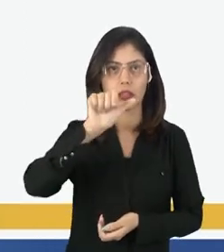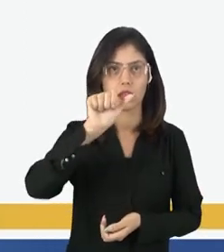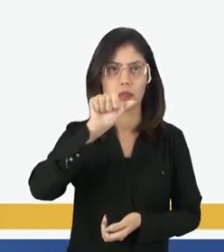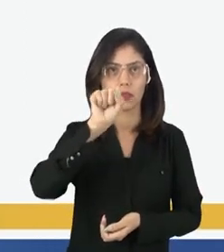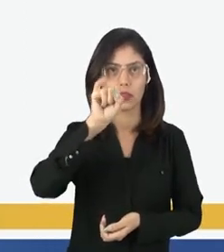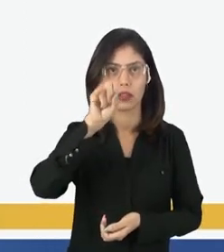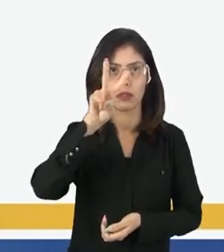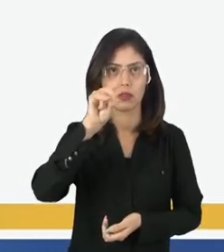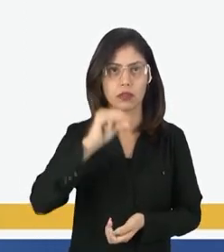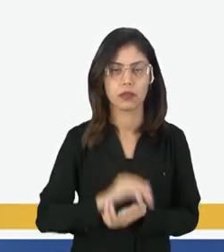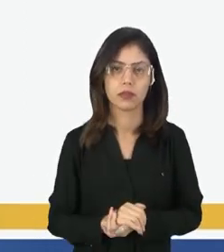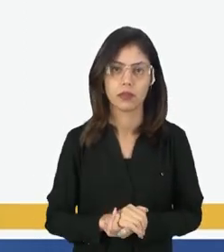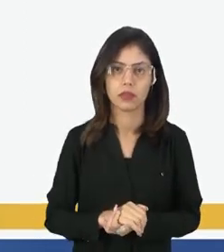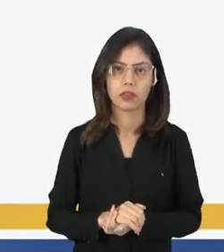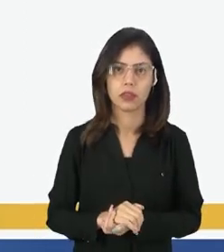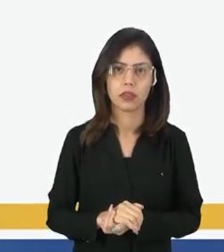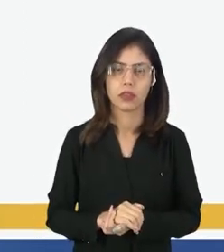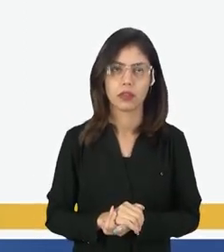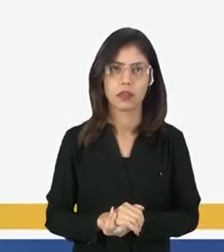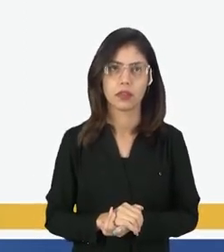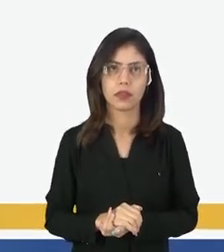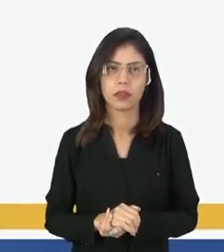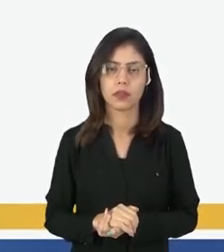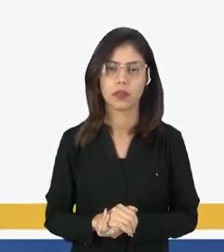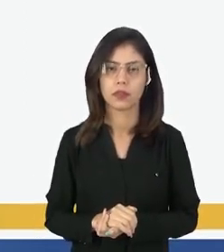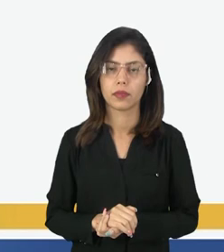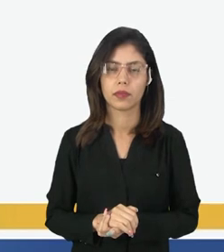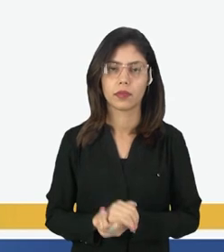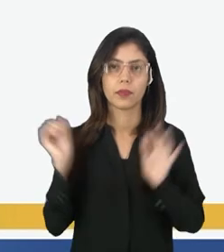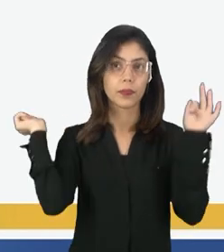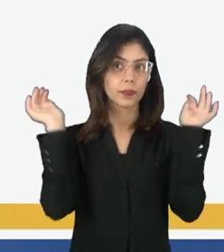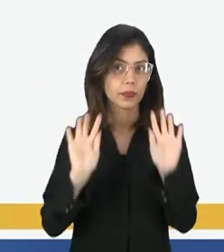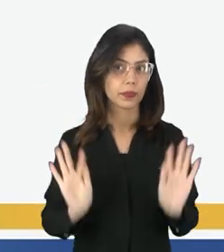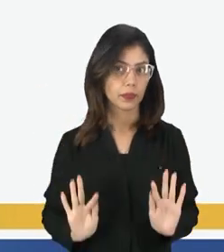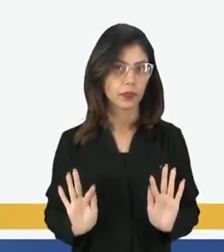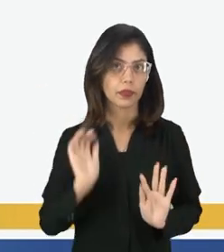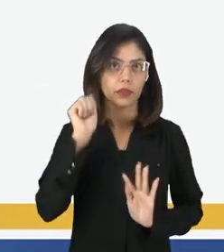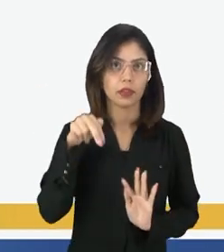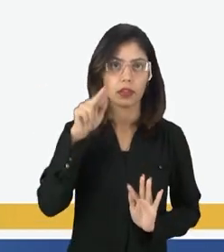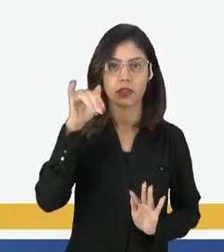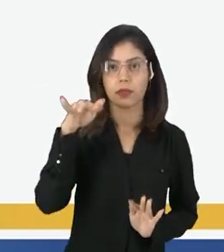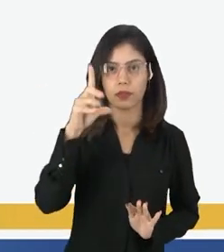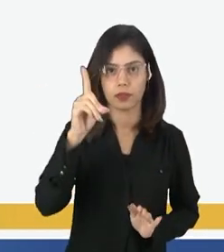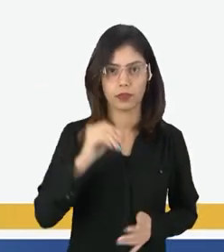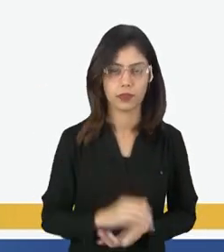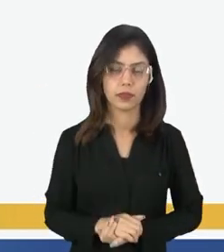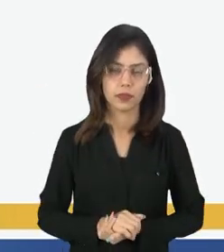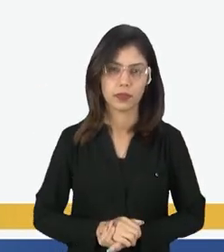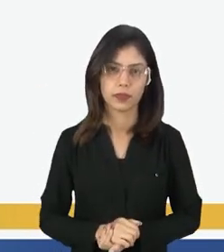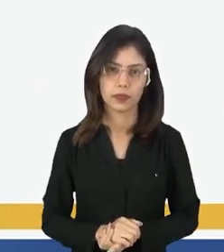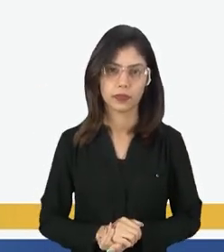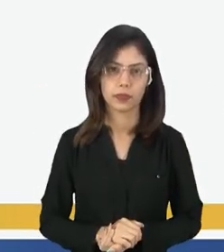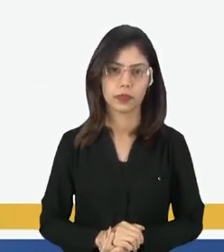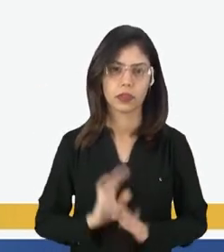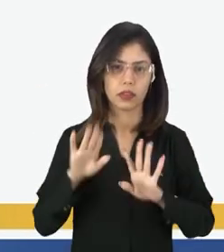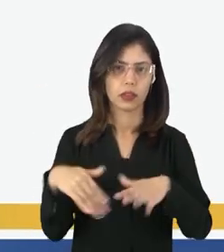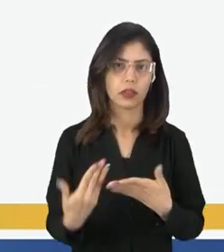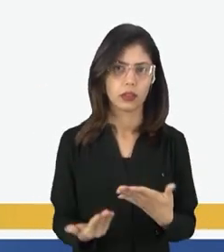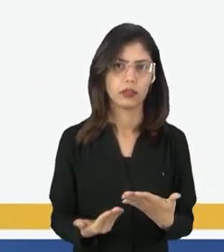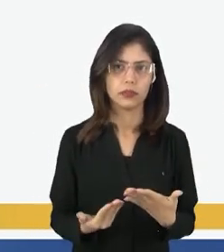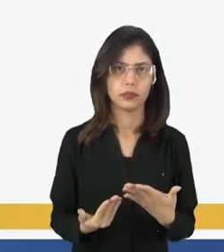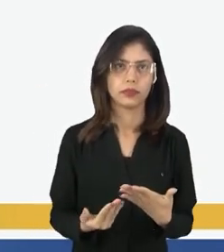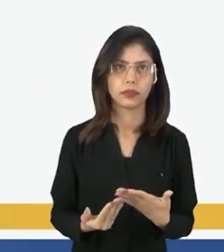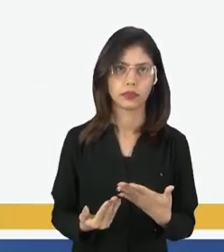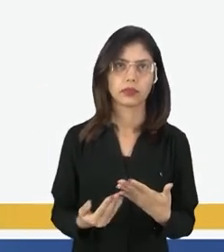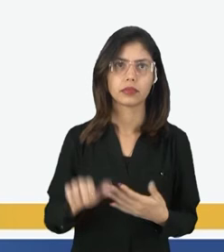de impulsivo no pensa lol né faz logo um peso direito ou é animado Quais